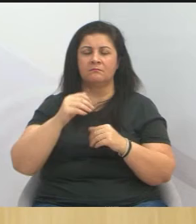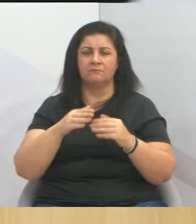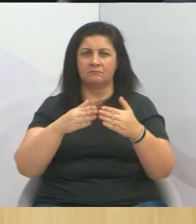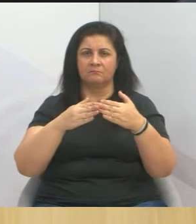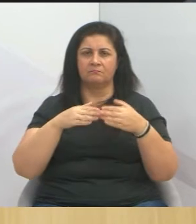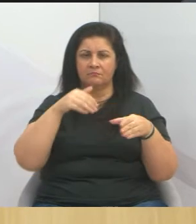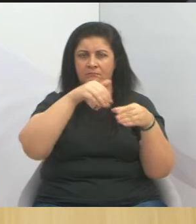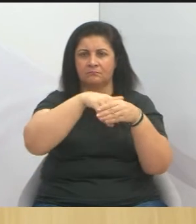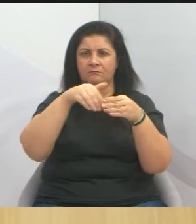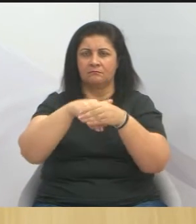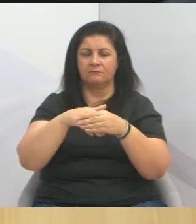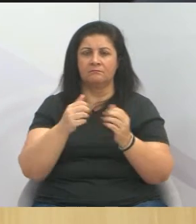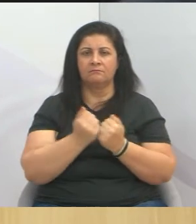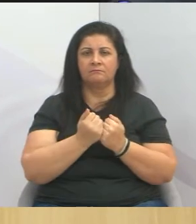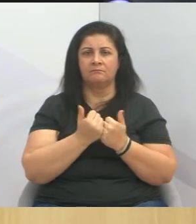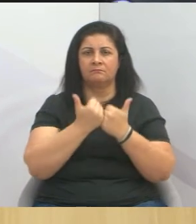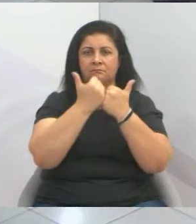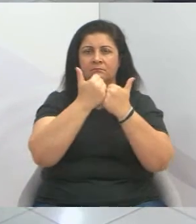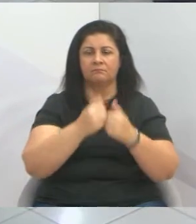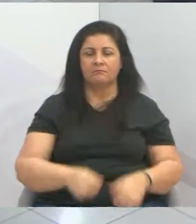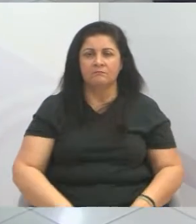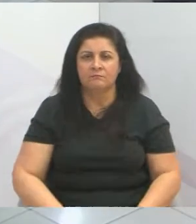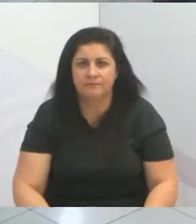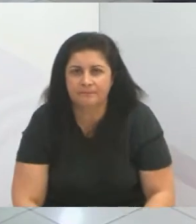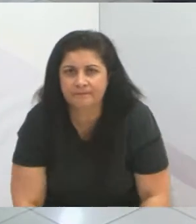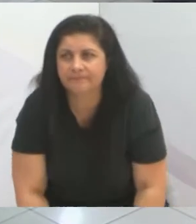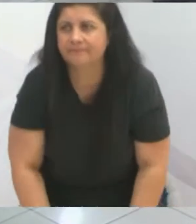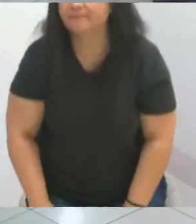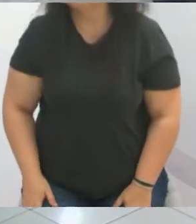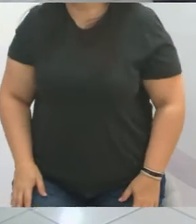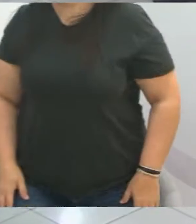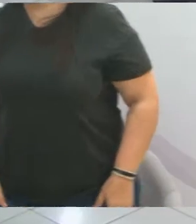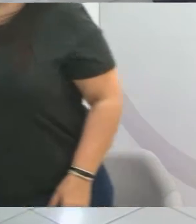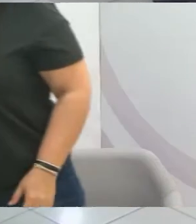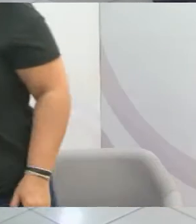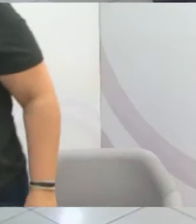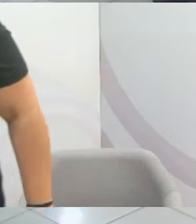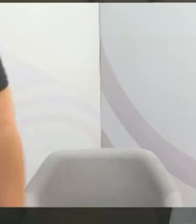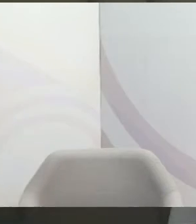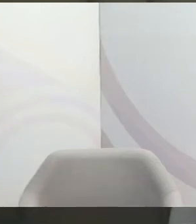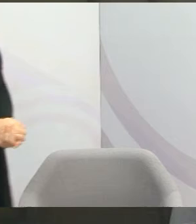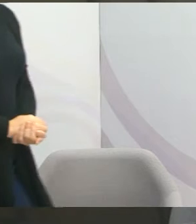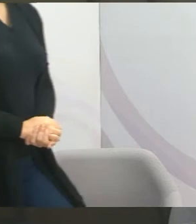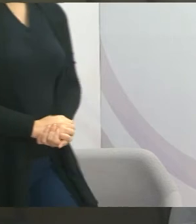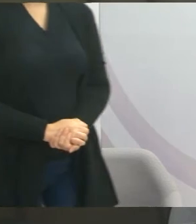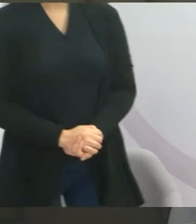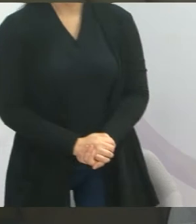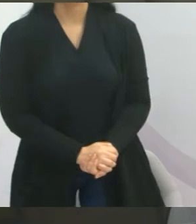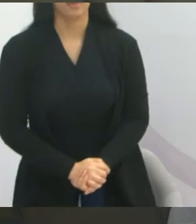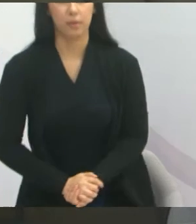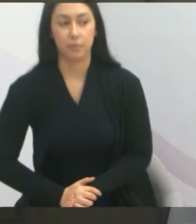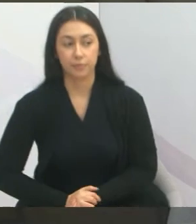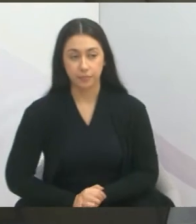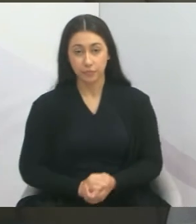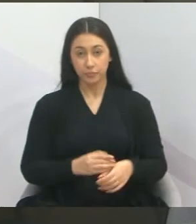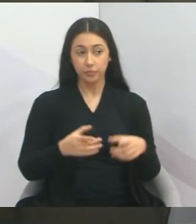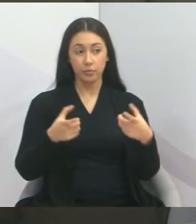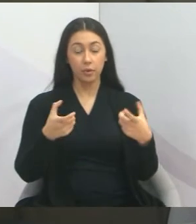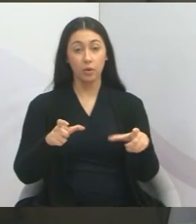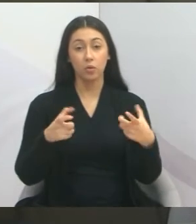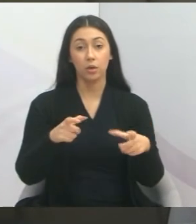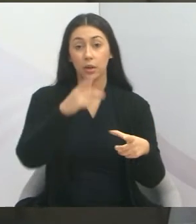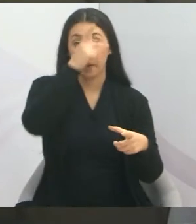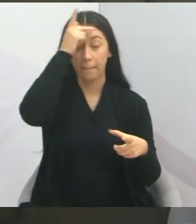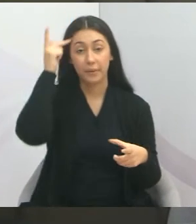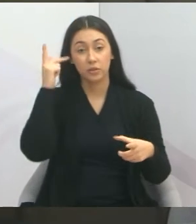pedido votação eu acabei de falar seu presente a respeito desse acesso esse acesso é o mesmo acesso que o